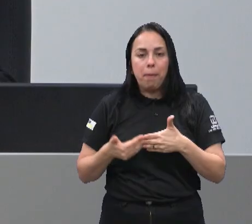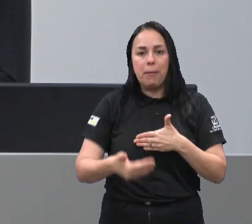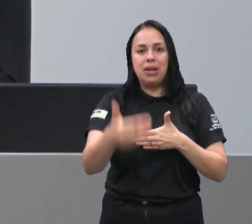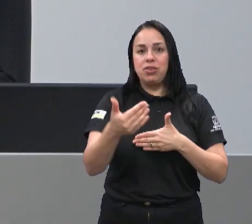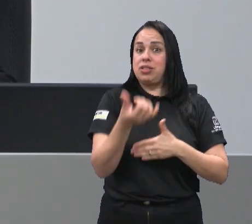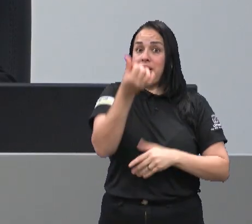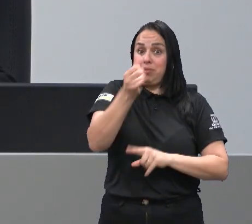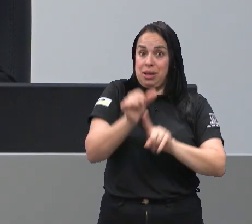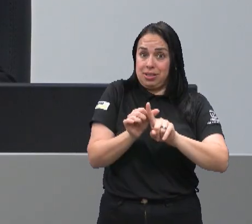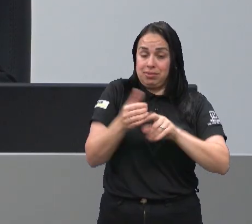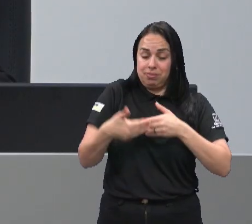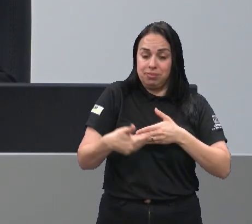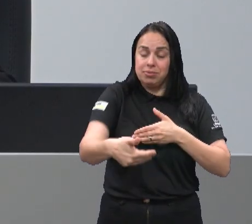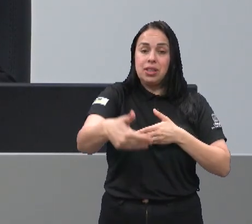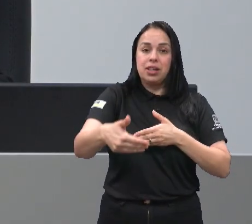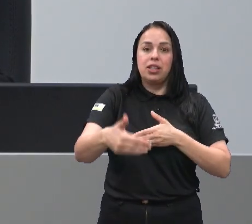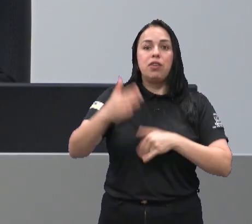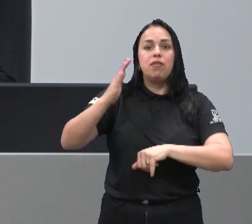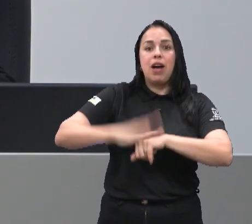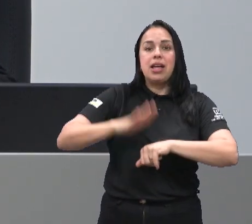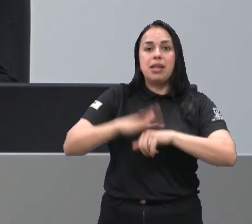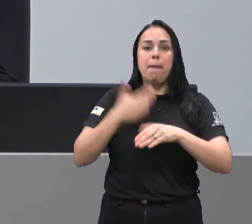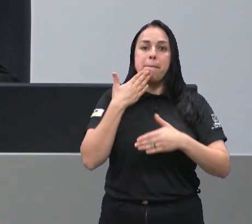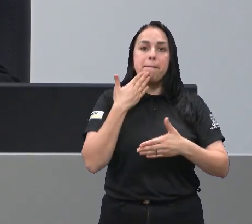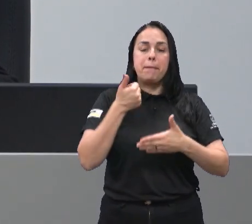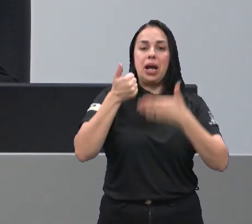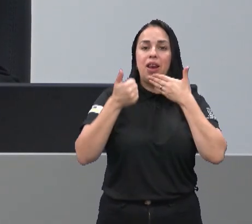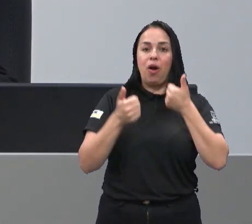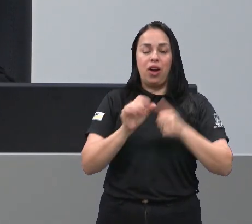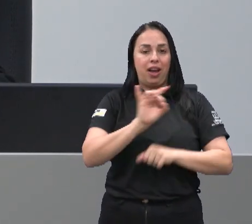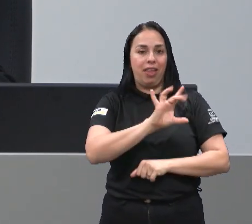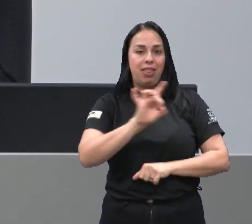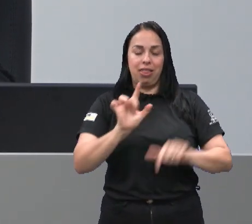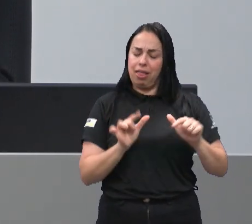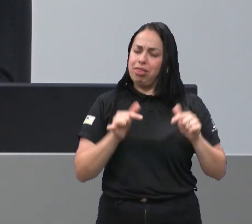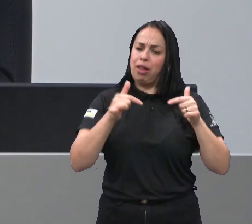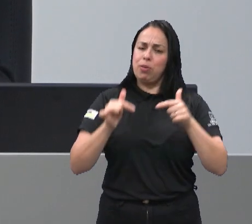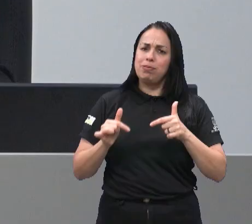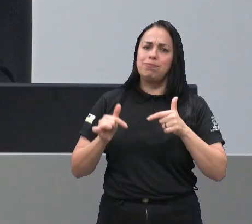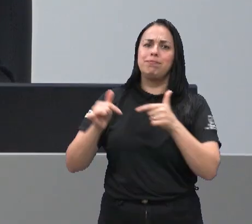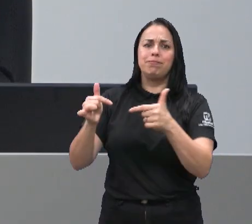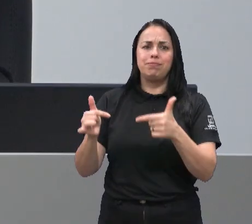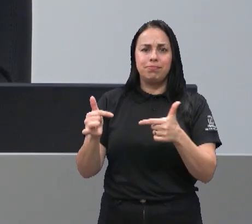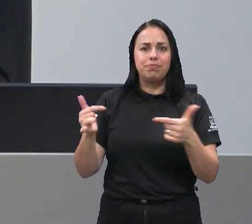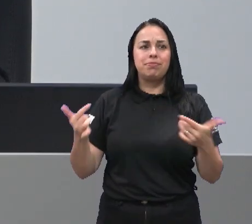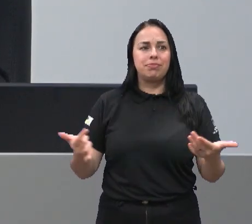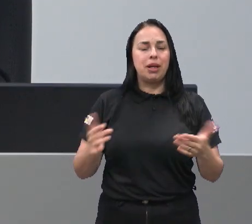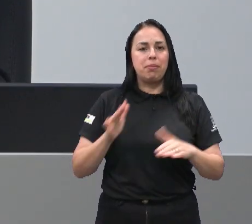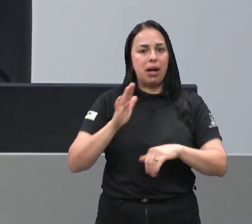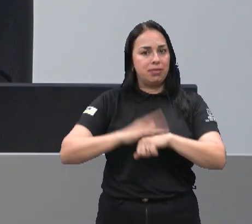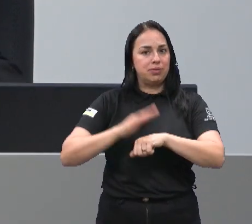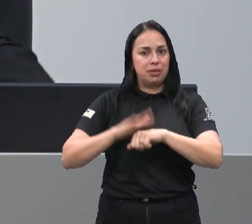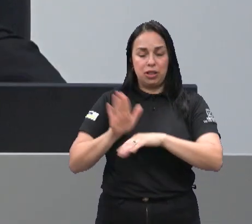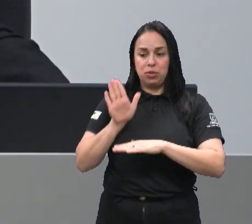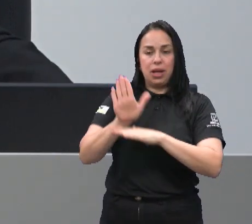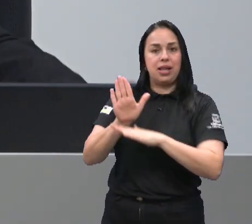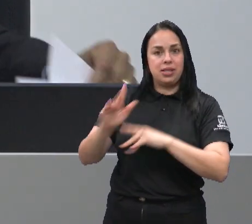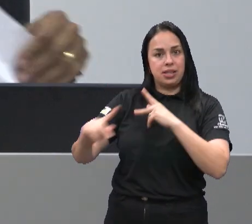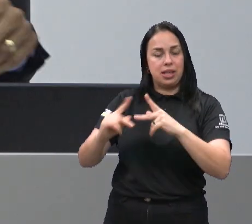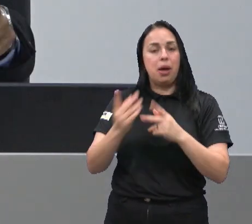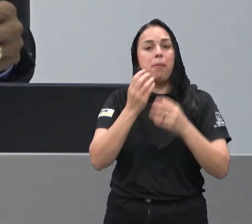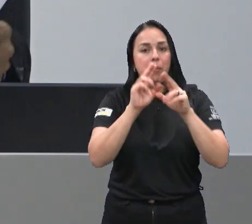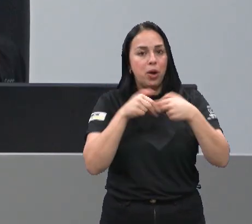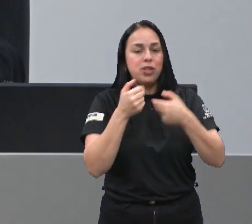gente possa fazer o melhor de cada um de vocês, de cada um vereador, para o melhor de nossa cidade. Então, bom